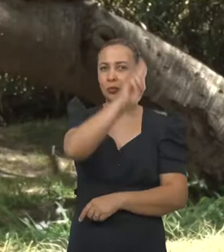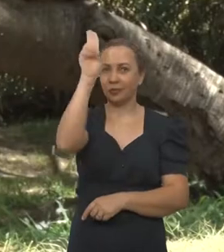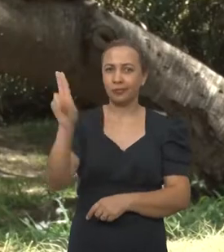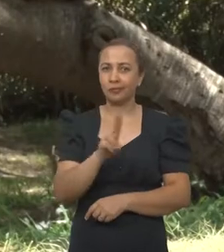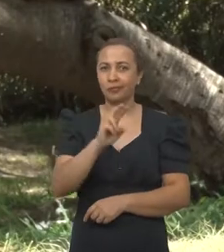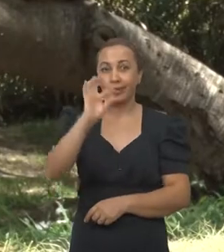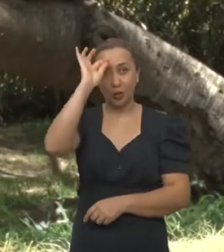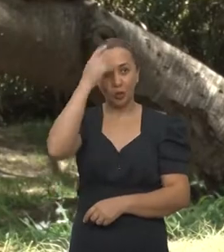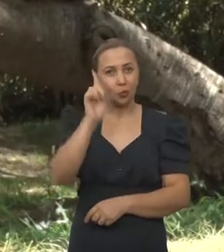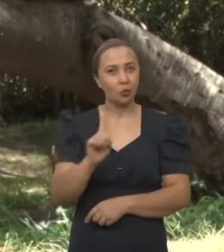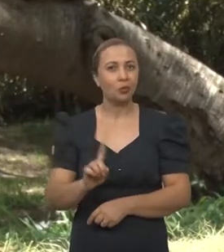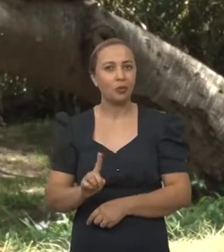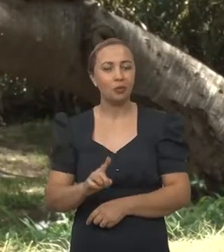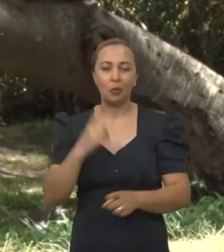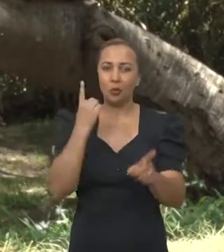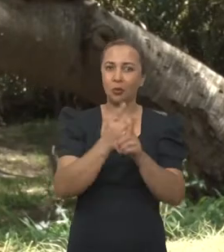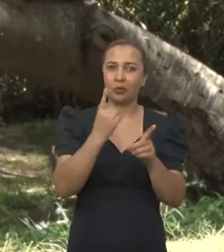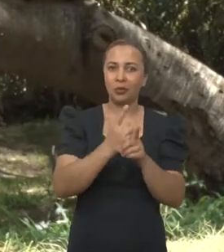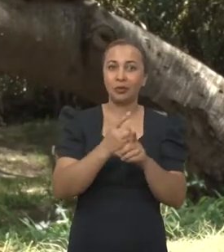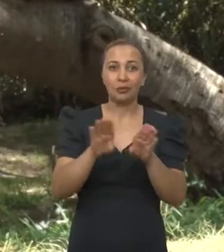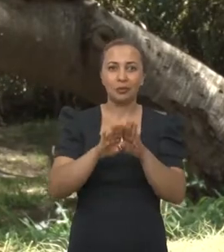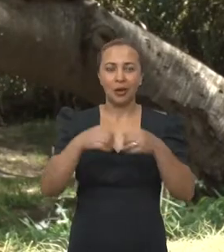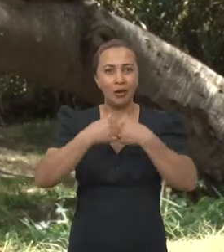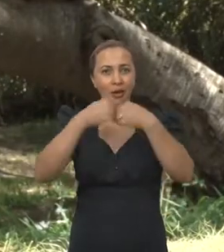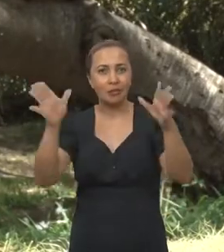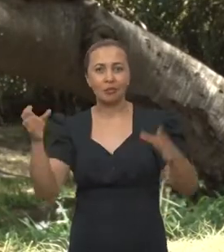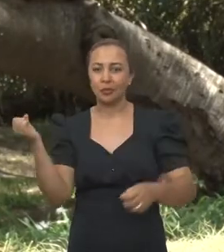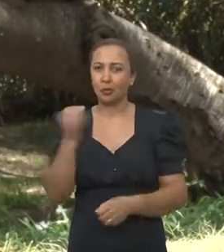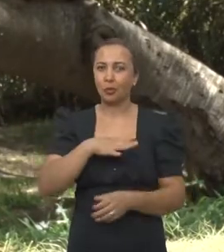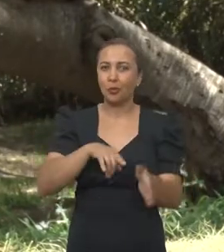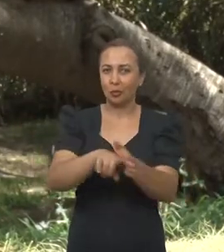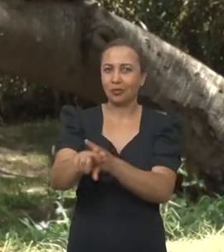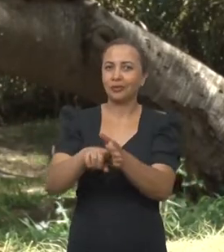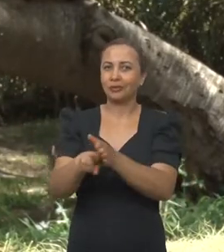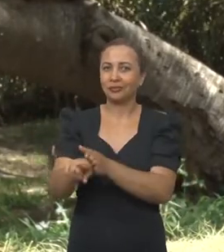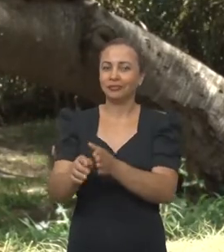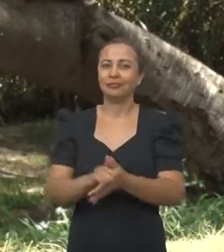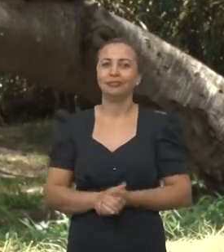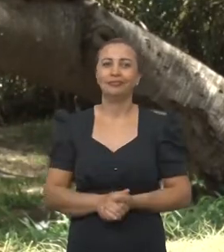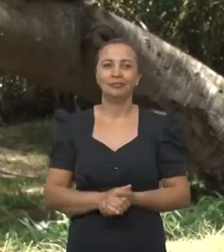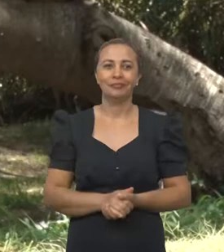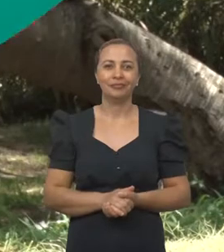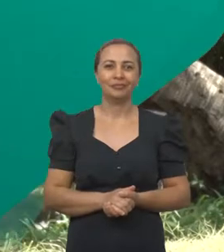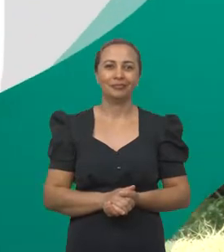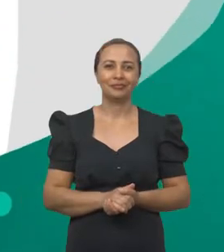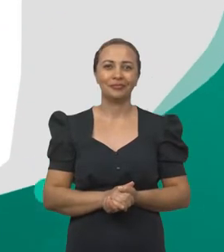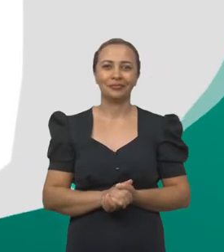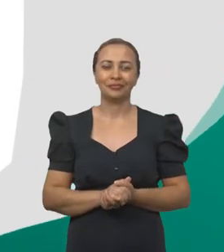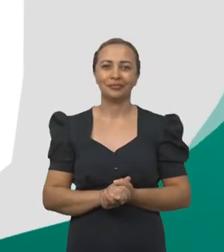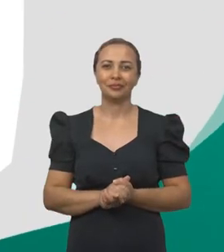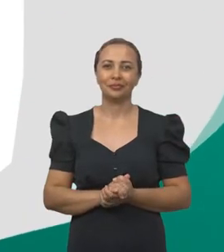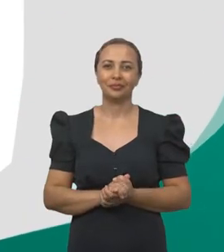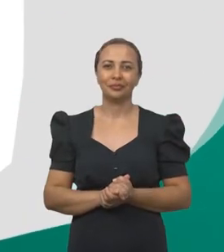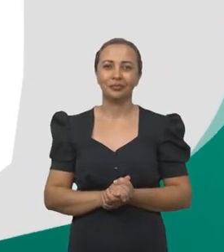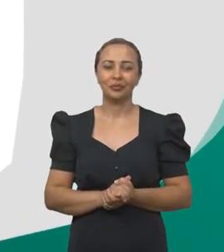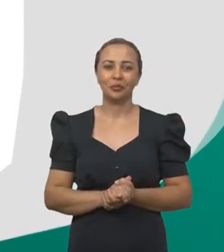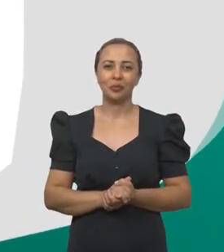outras universidades e não é só isso o achado abre portas para novas pesquisas e